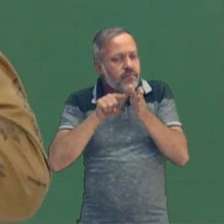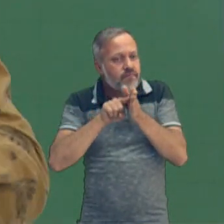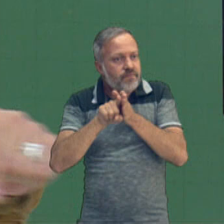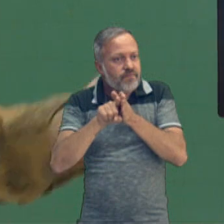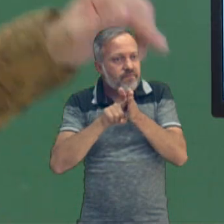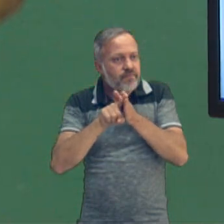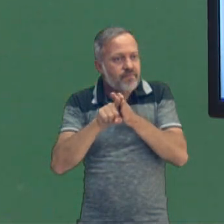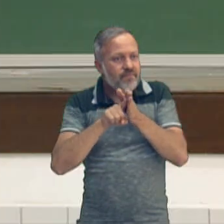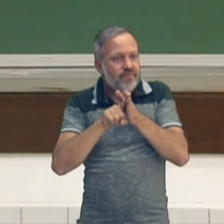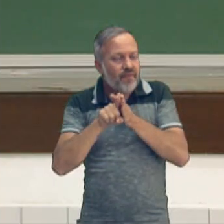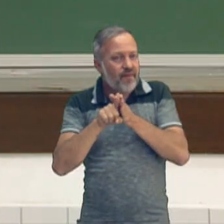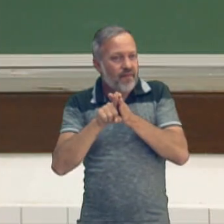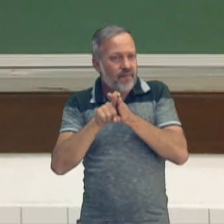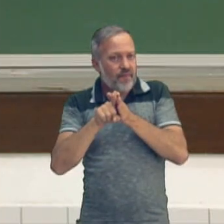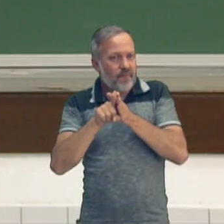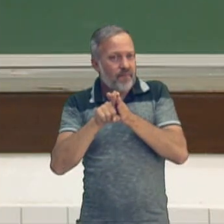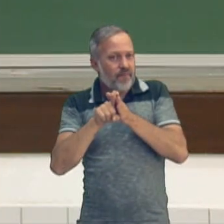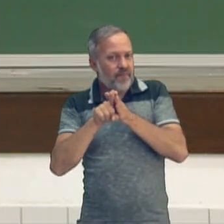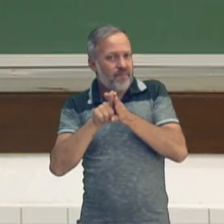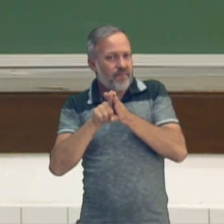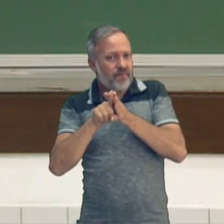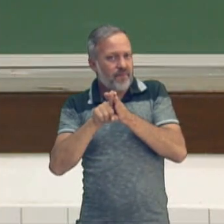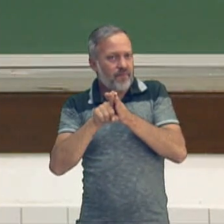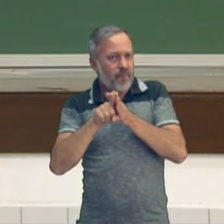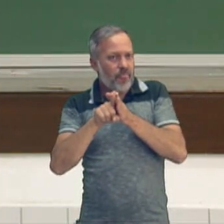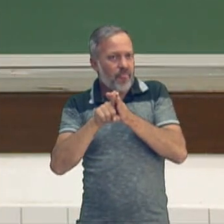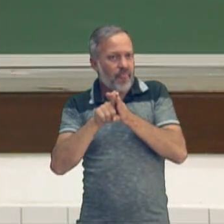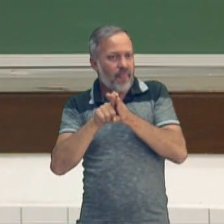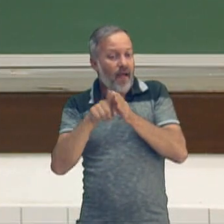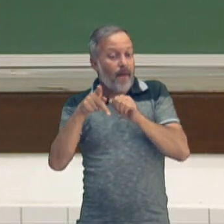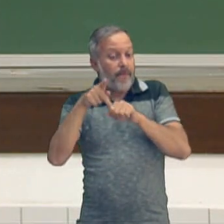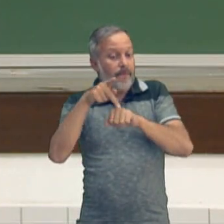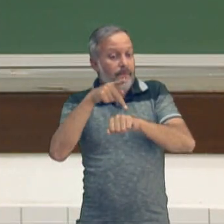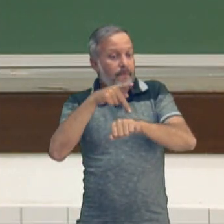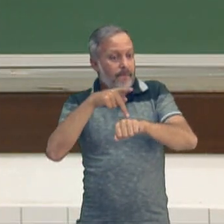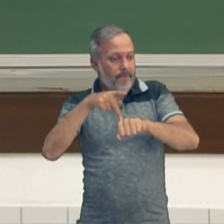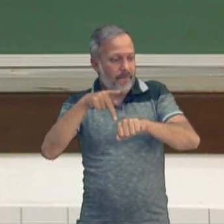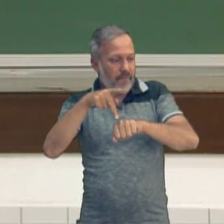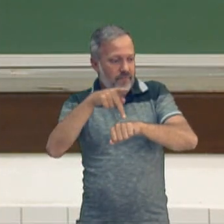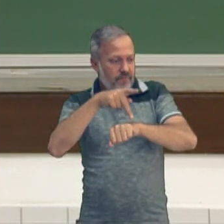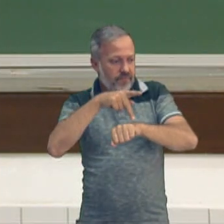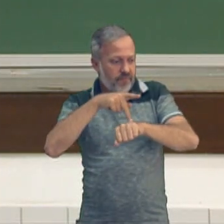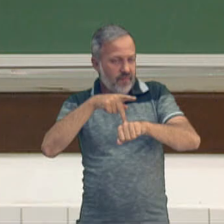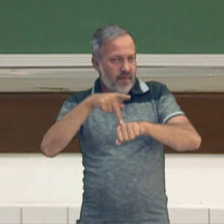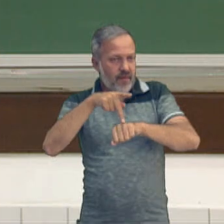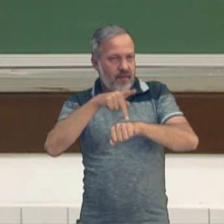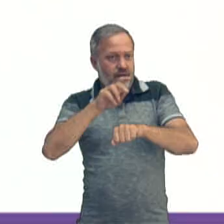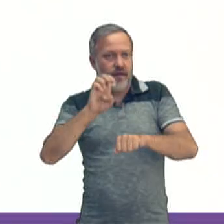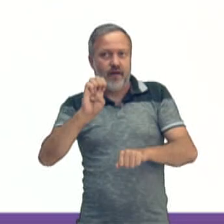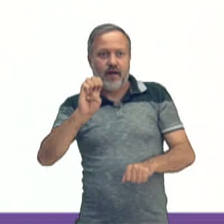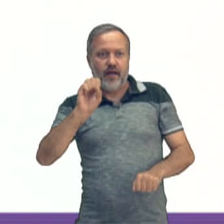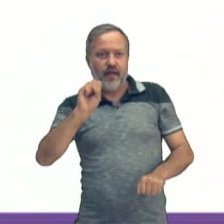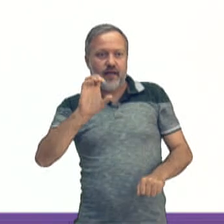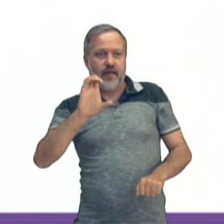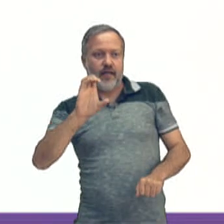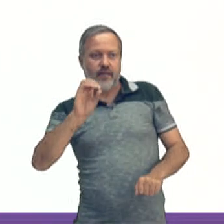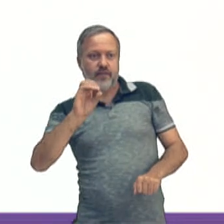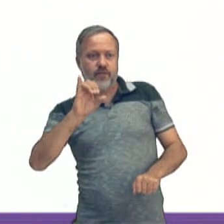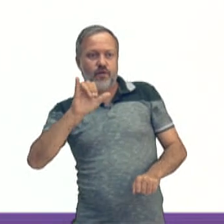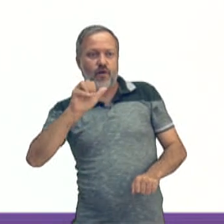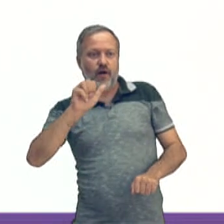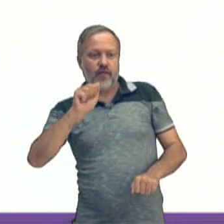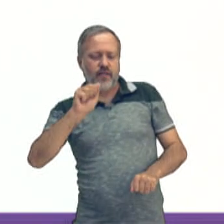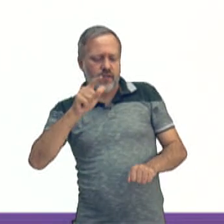Então, recentemente, na Escócia, foi encontrado um calendário que é considerado o mais antigo do